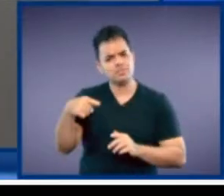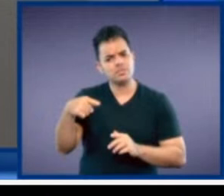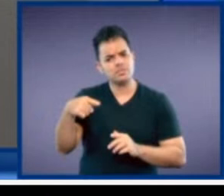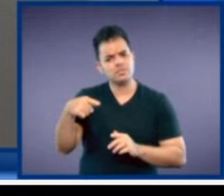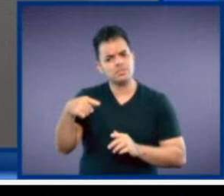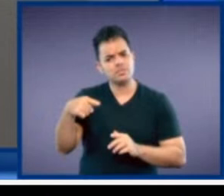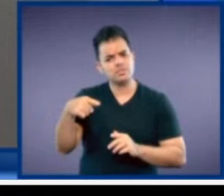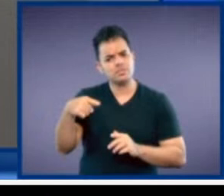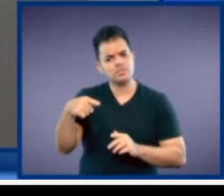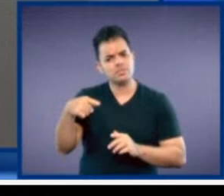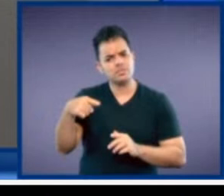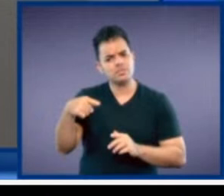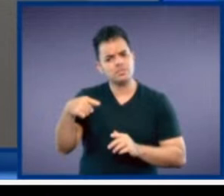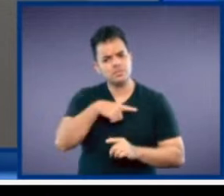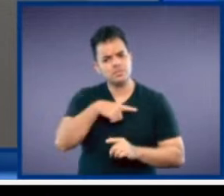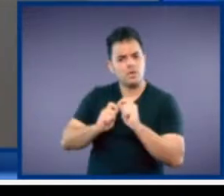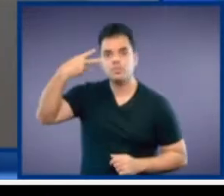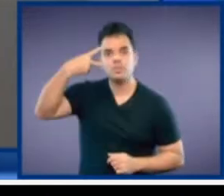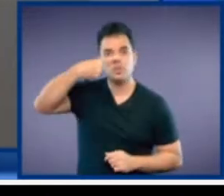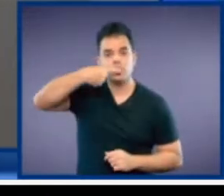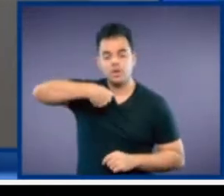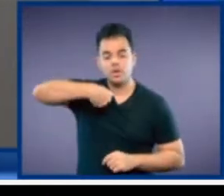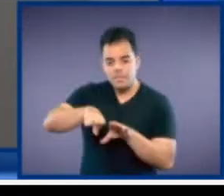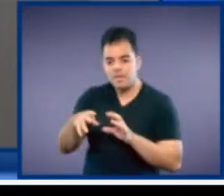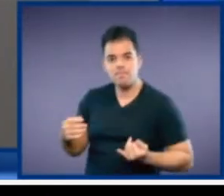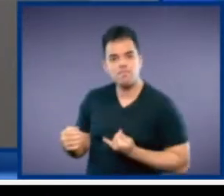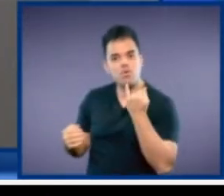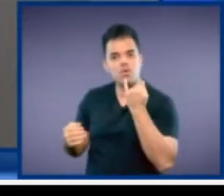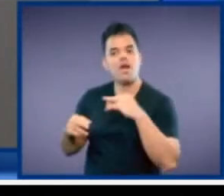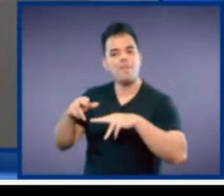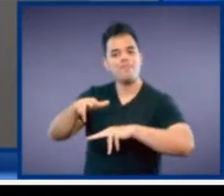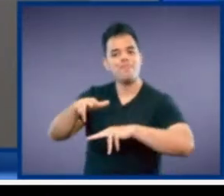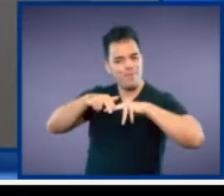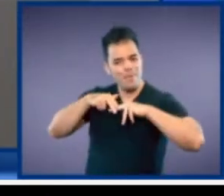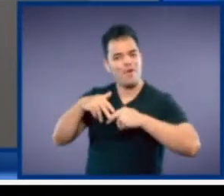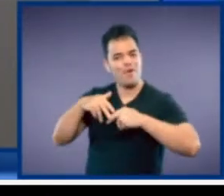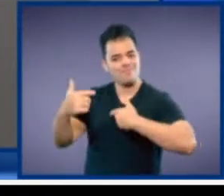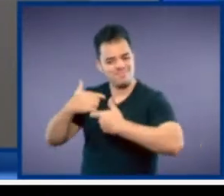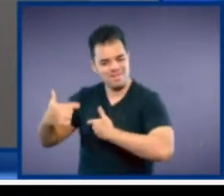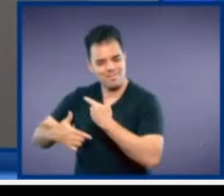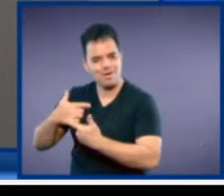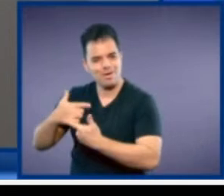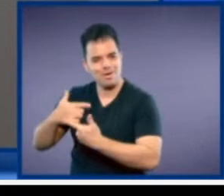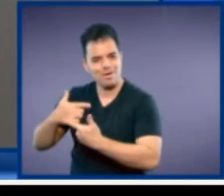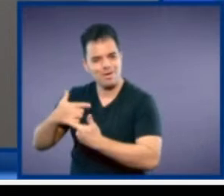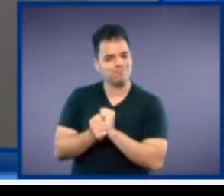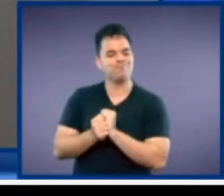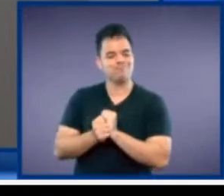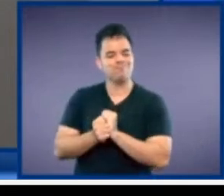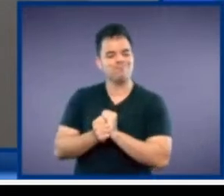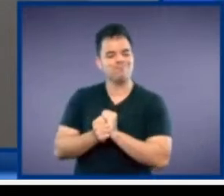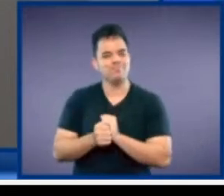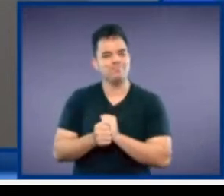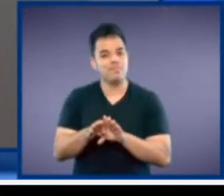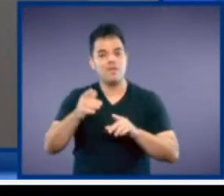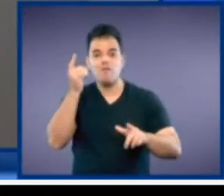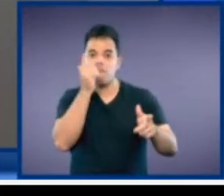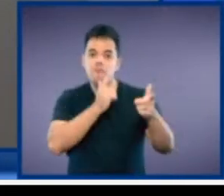ele é bonito e ele é importante por causa disso também, porque é um projeto que nos